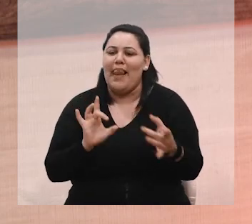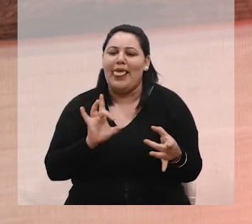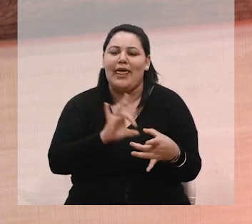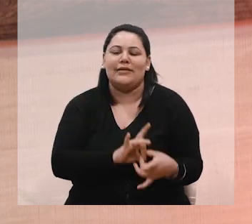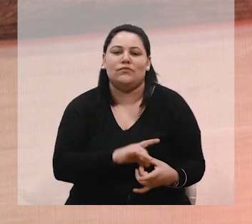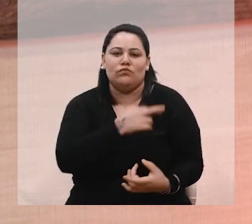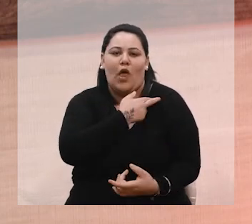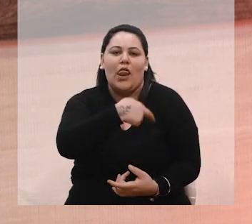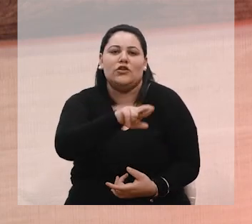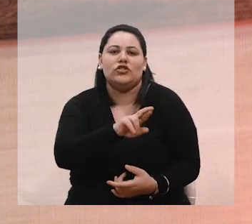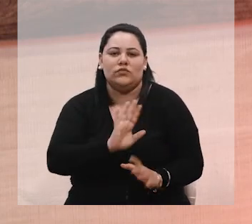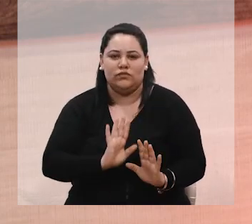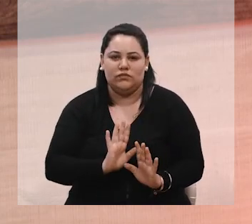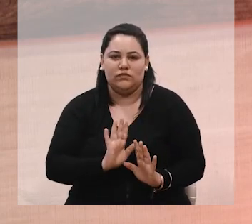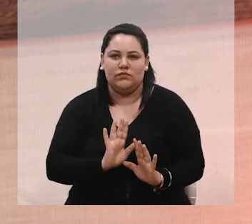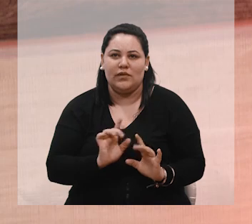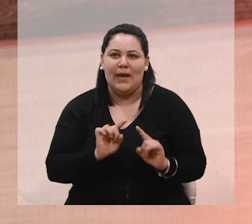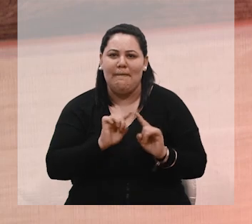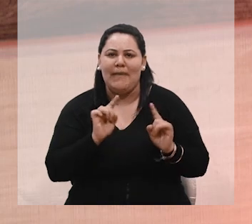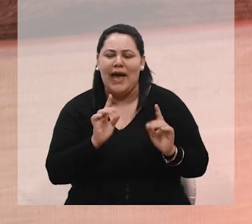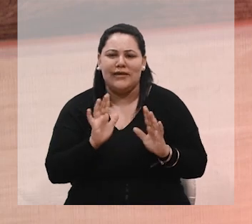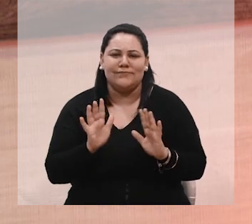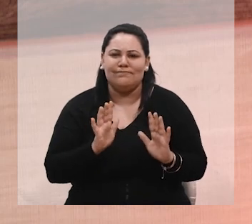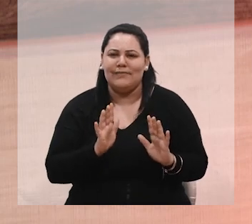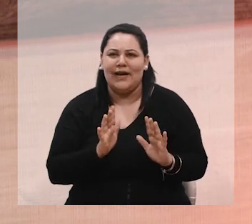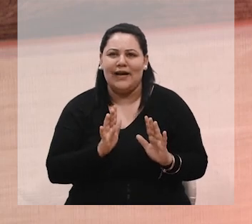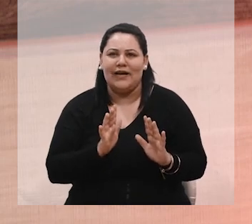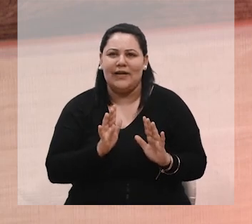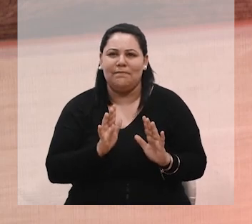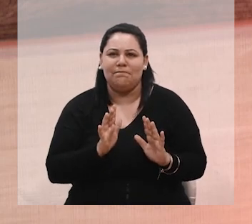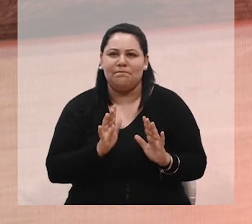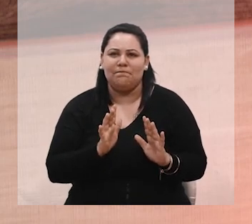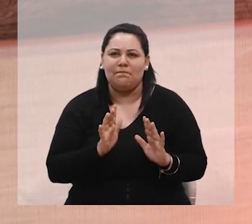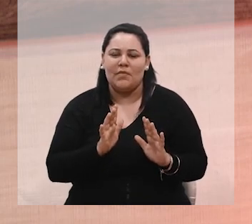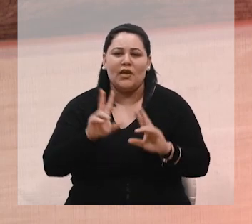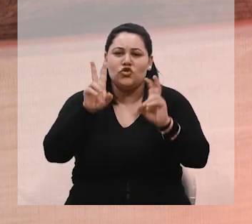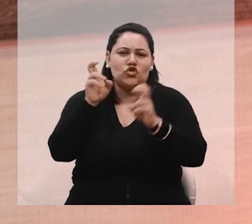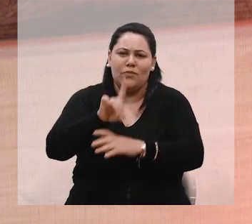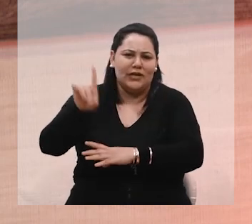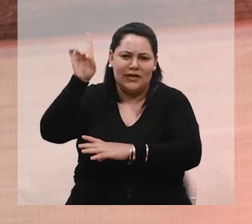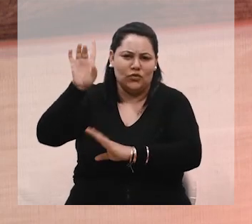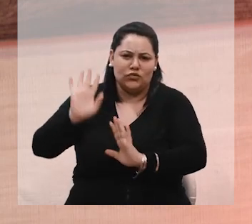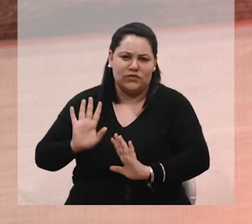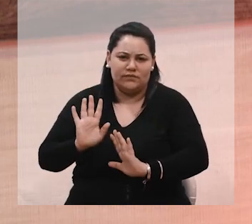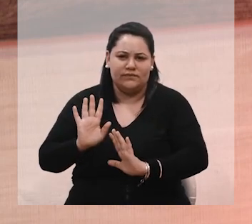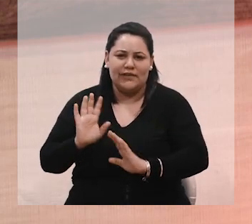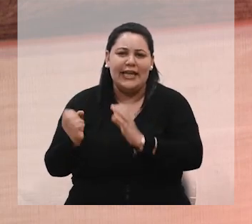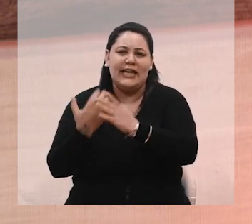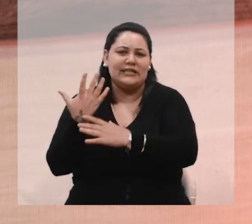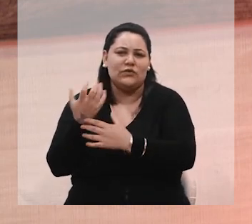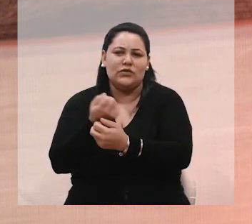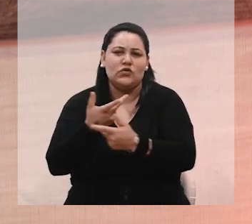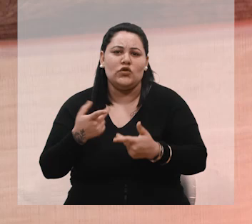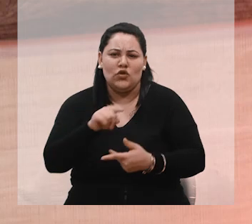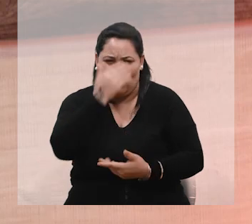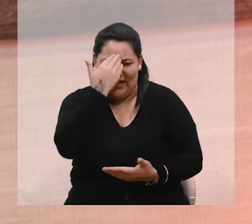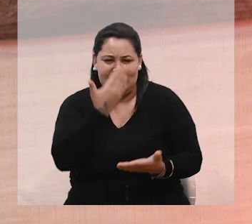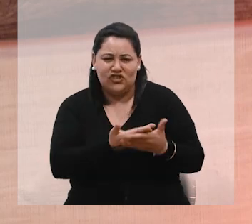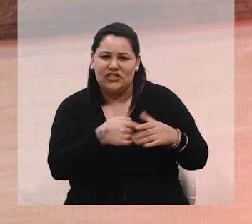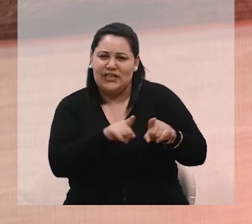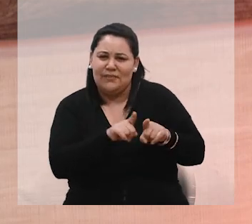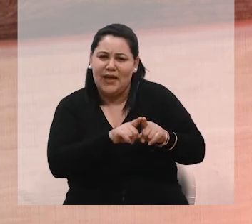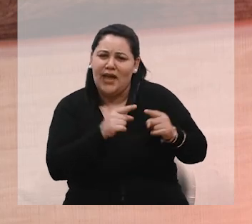religioso. É muito numa perspectiva existencialista. Tu acreditas que é por aí também? E aí tem a